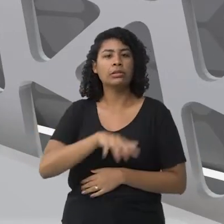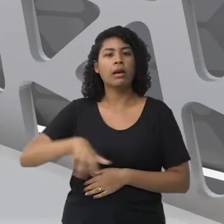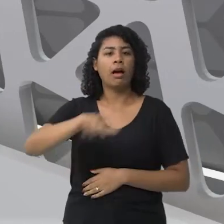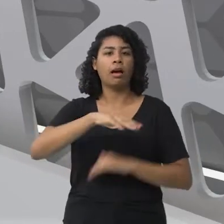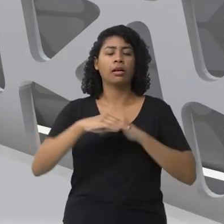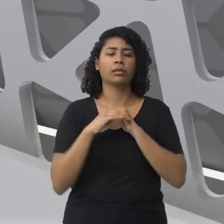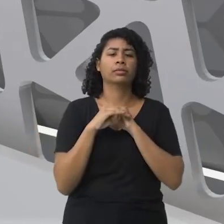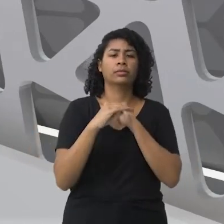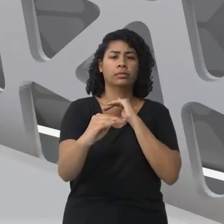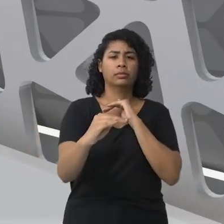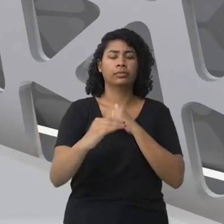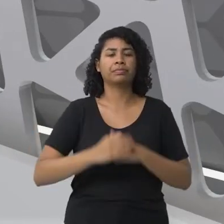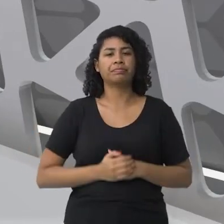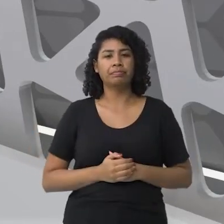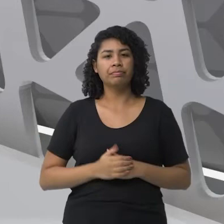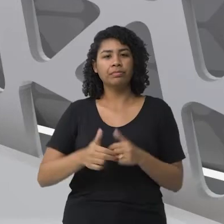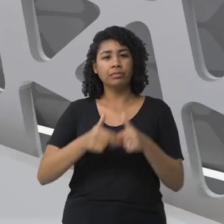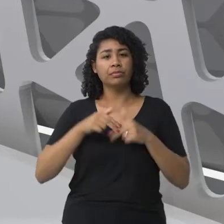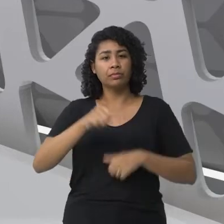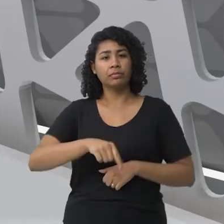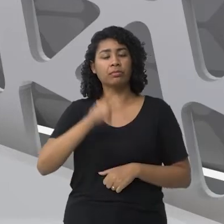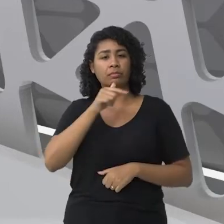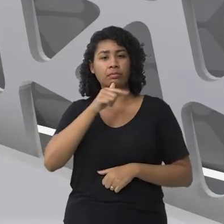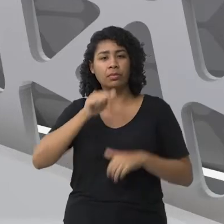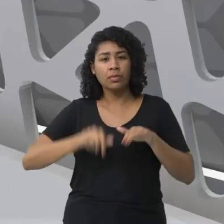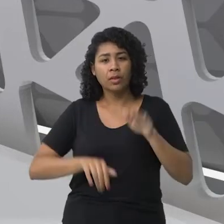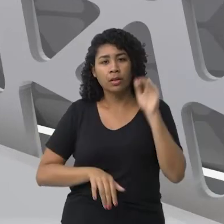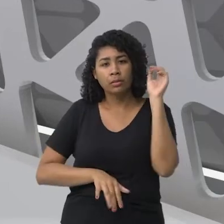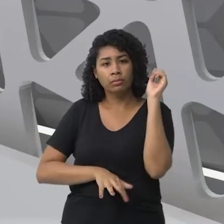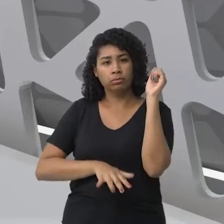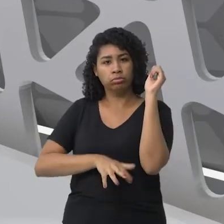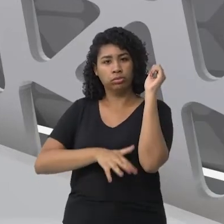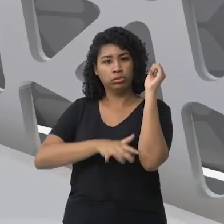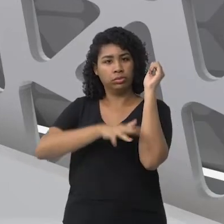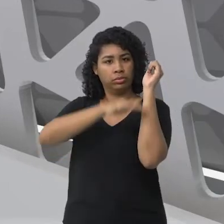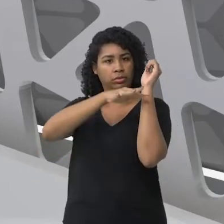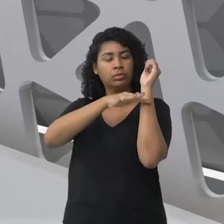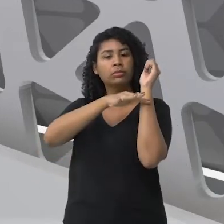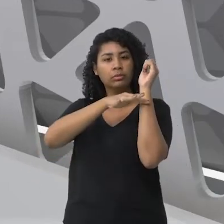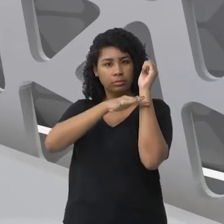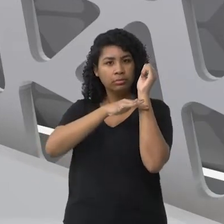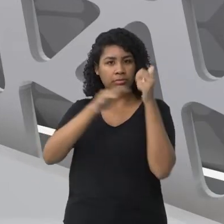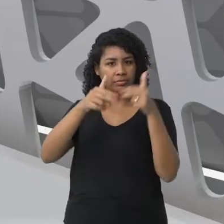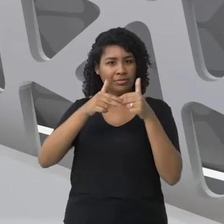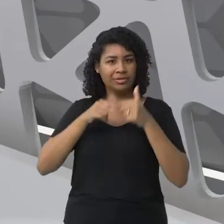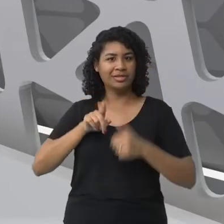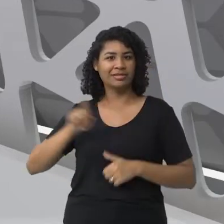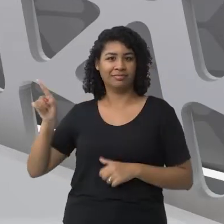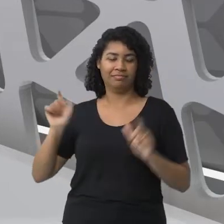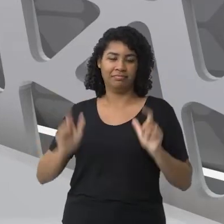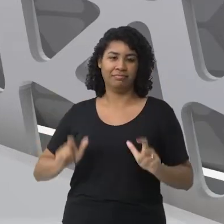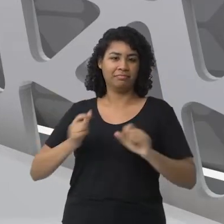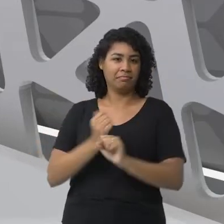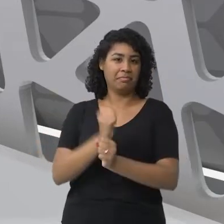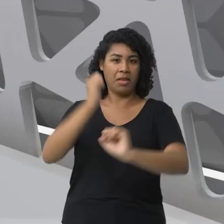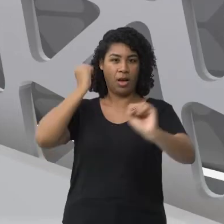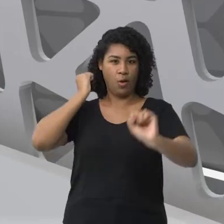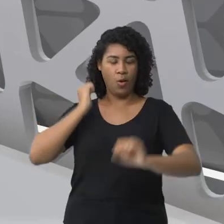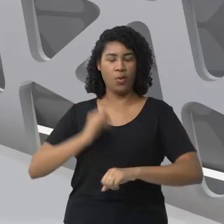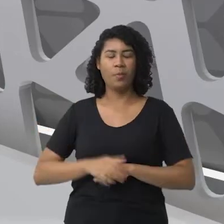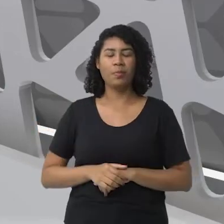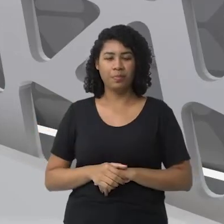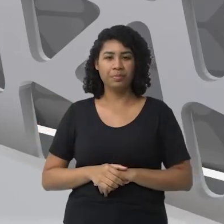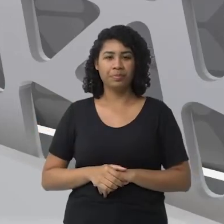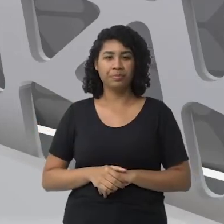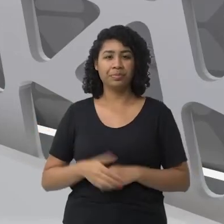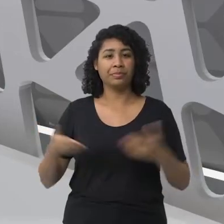plana, e ele acaba sendo inundado a maior parte do ano. É a maior planície de inundação do mundo.